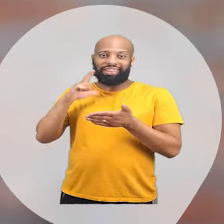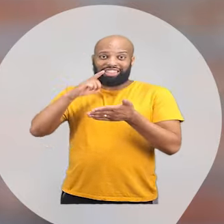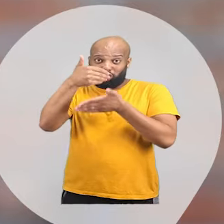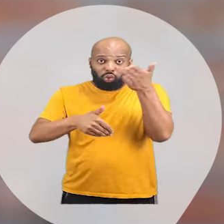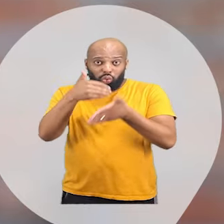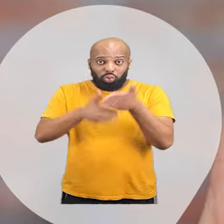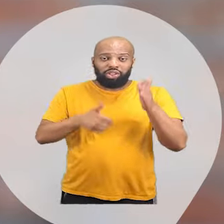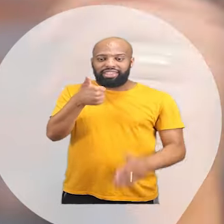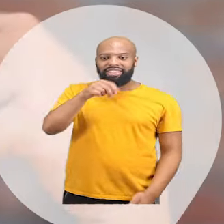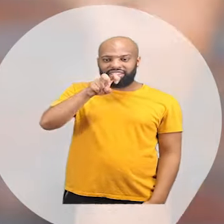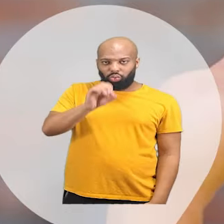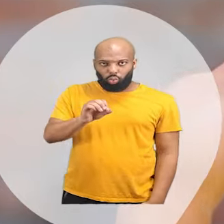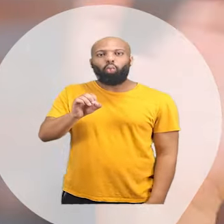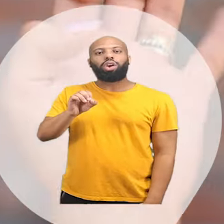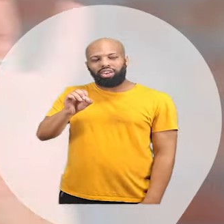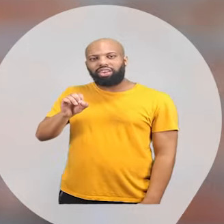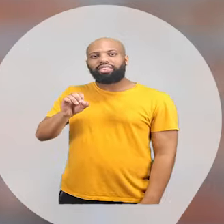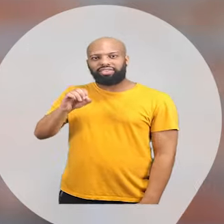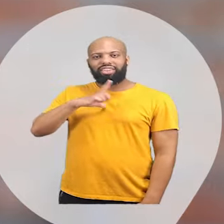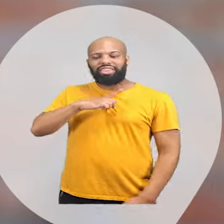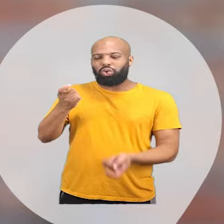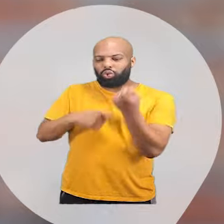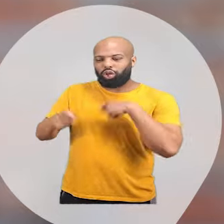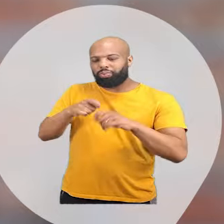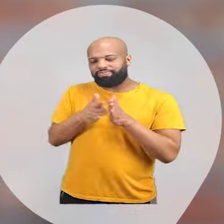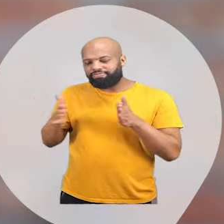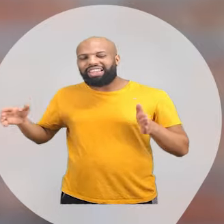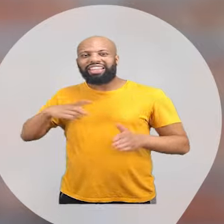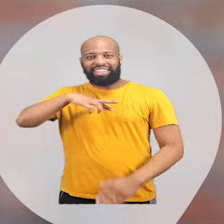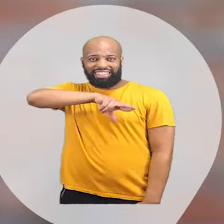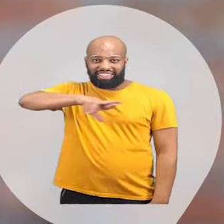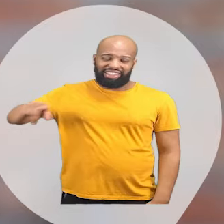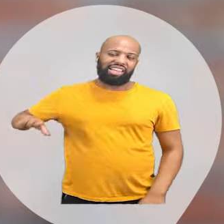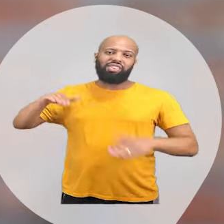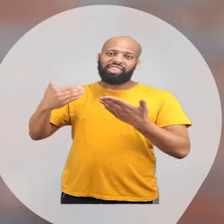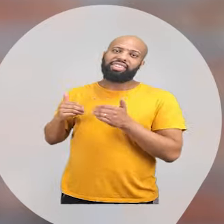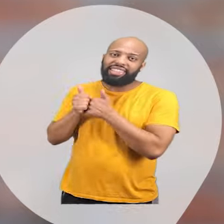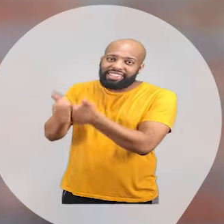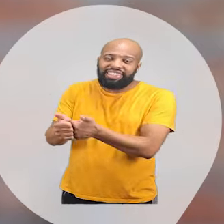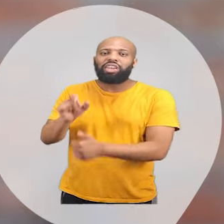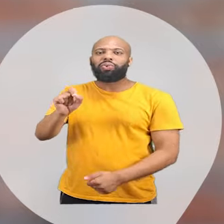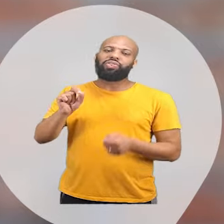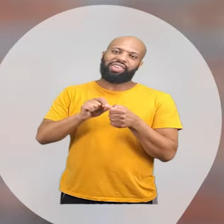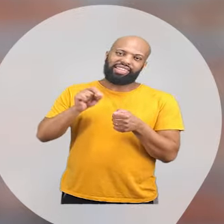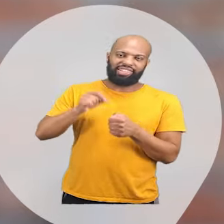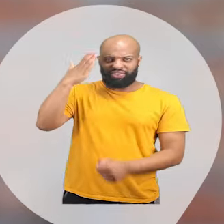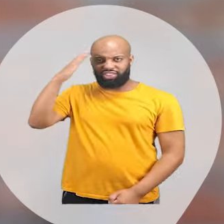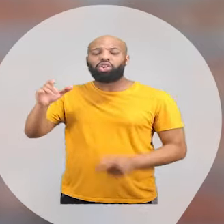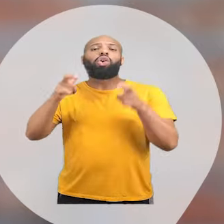mais de 150 cupons que você economiza bastante aí durante o ano todo são diversas categorias e não deixe de seguir o que fazer